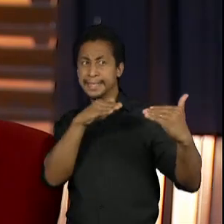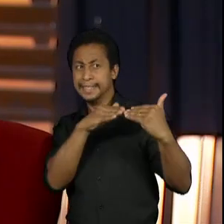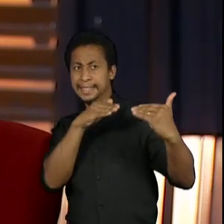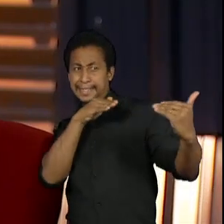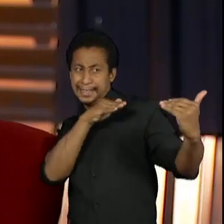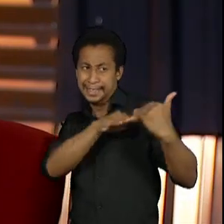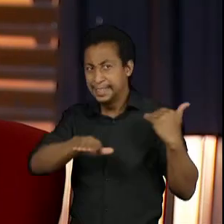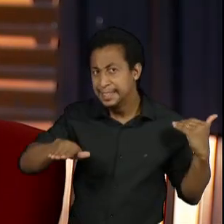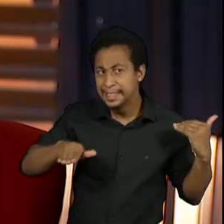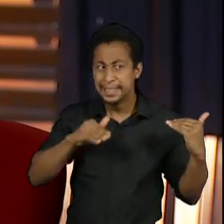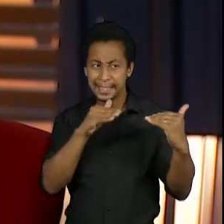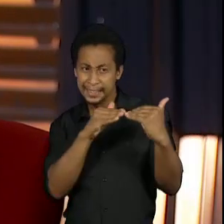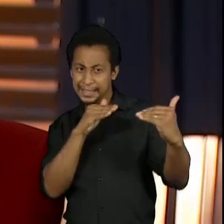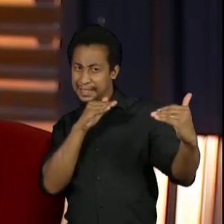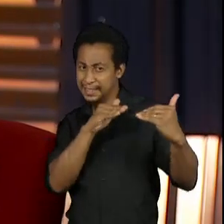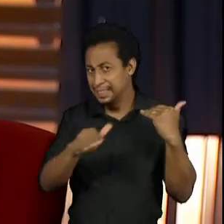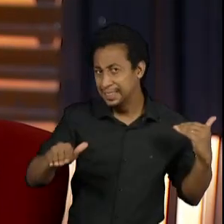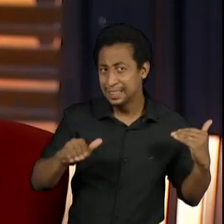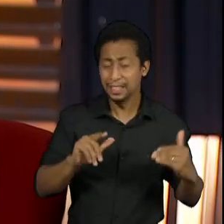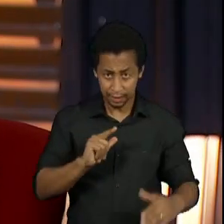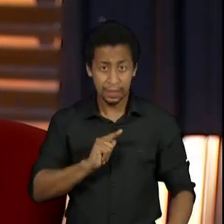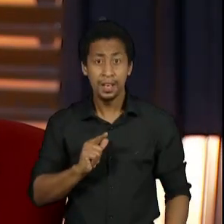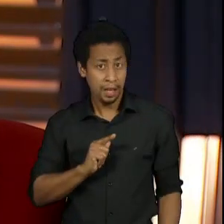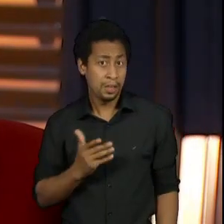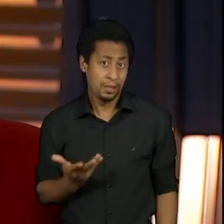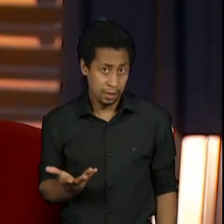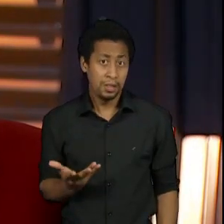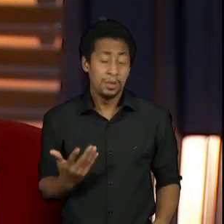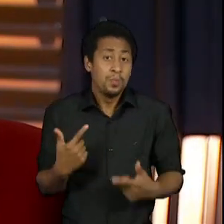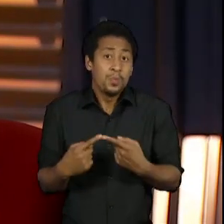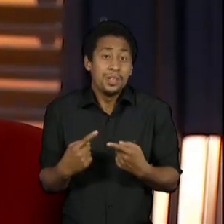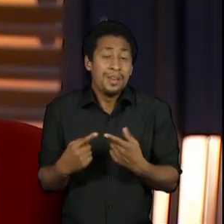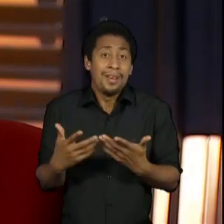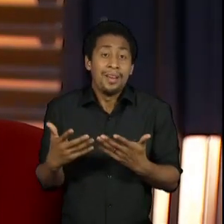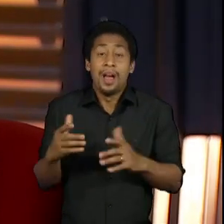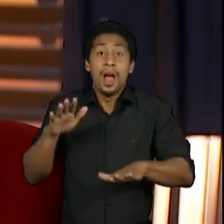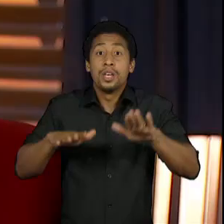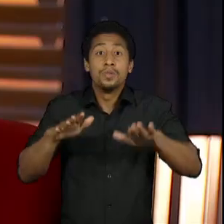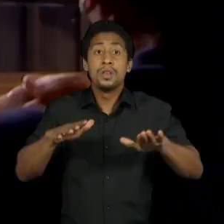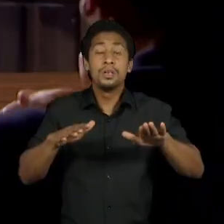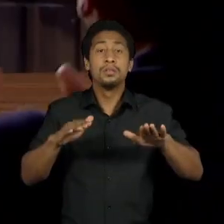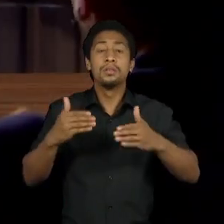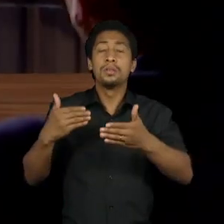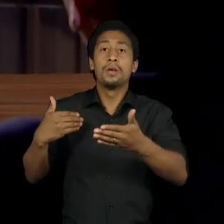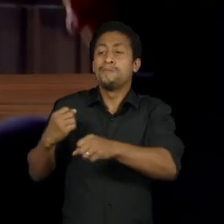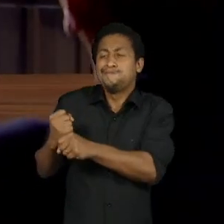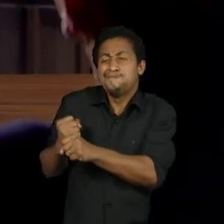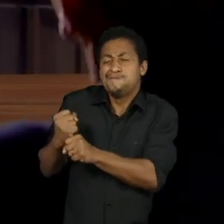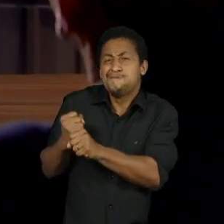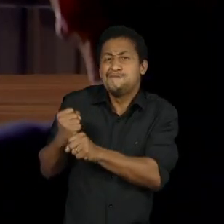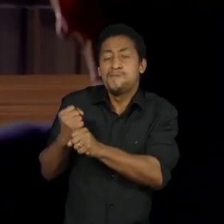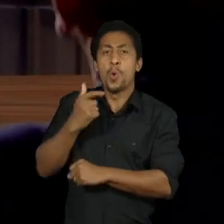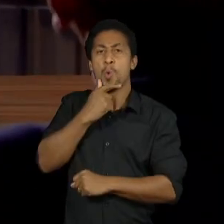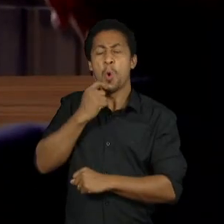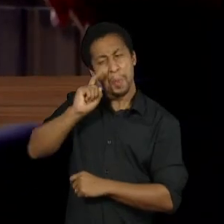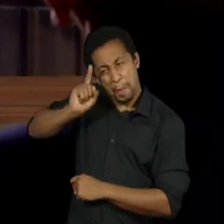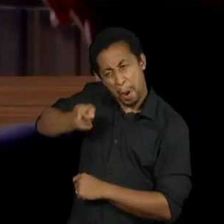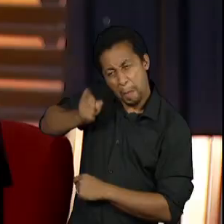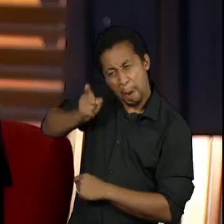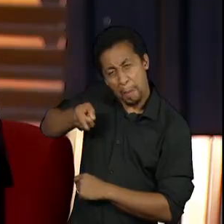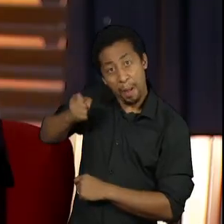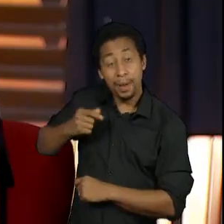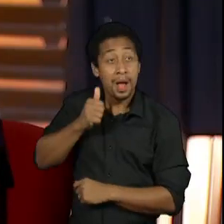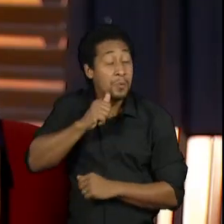muito consolidadas de relações de poder que temem. Né? Outra, portanto, a